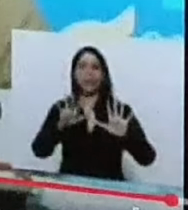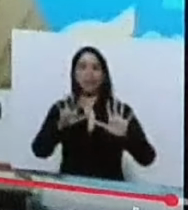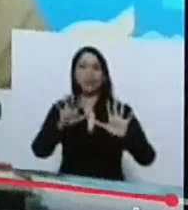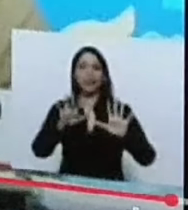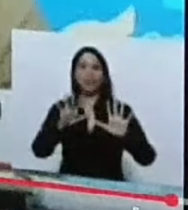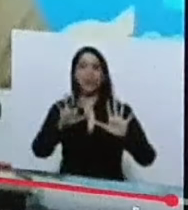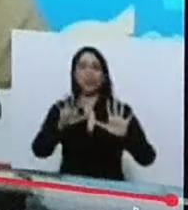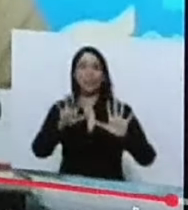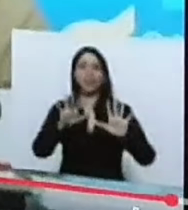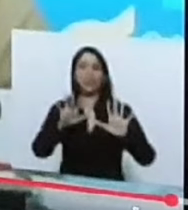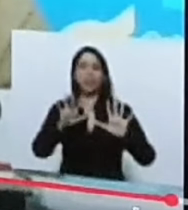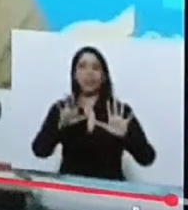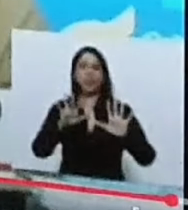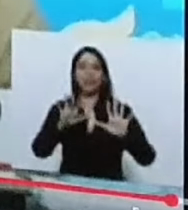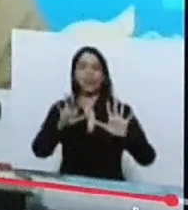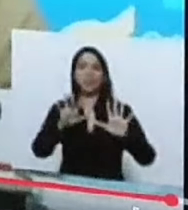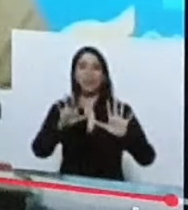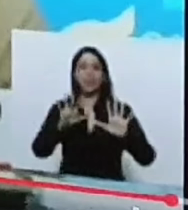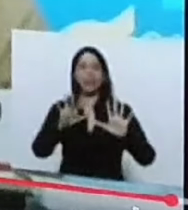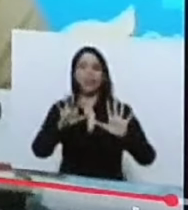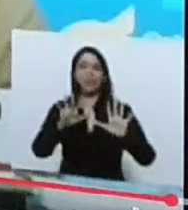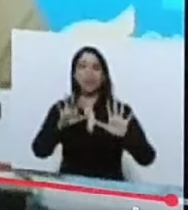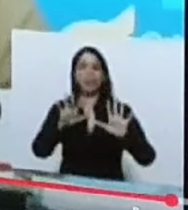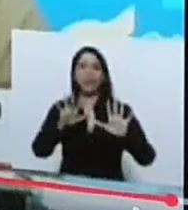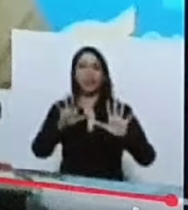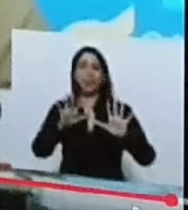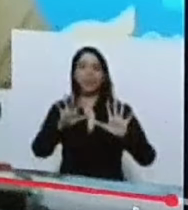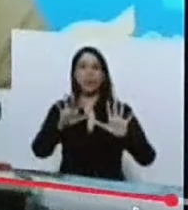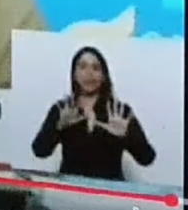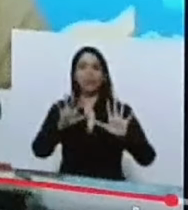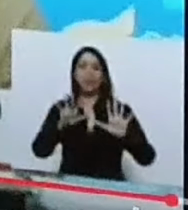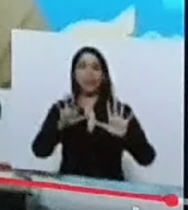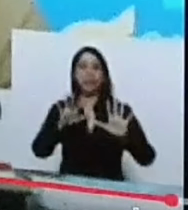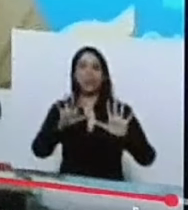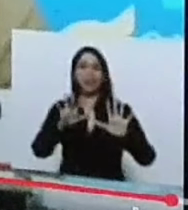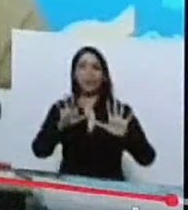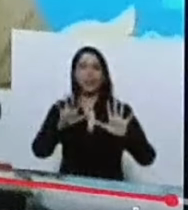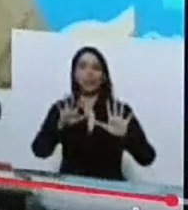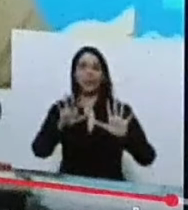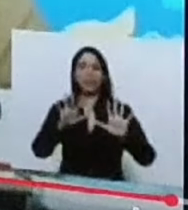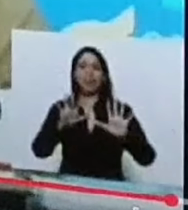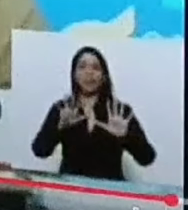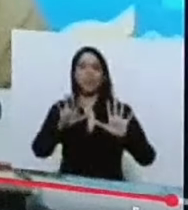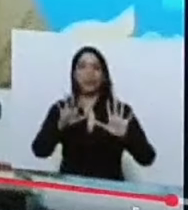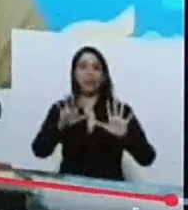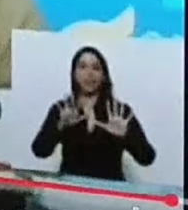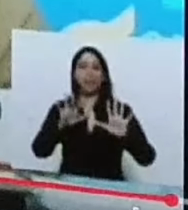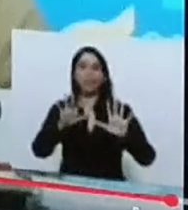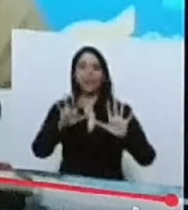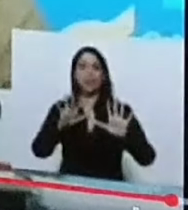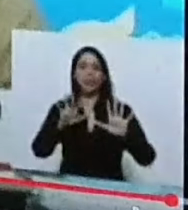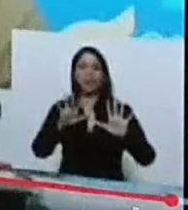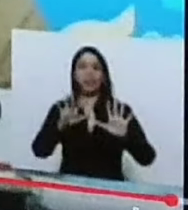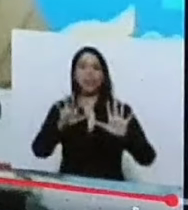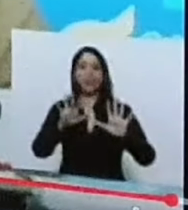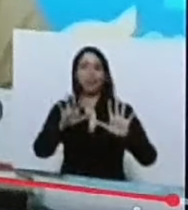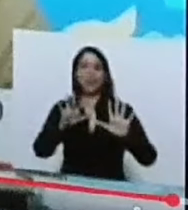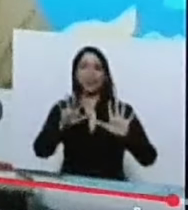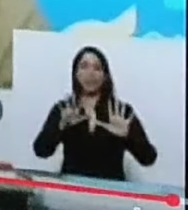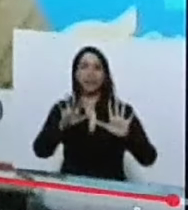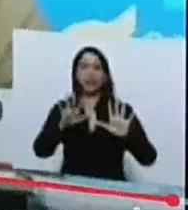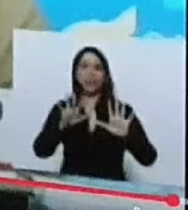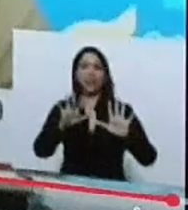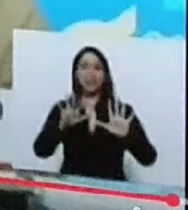entender com o Maduro e com a Cristina Kirchner, que são hoje os dois grandes